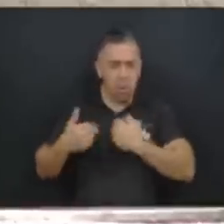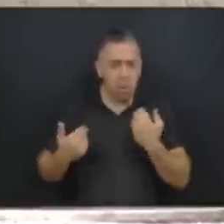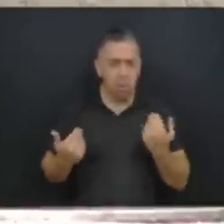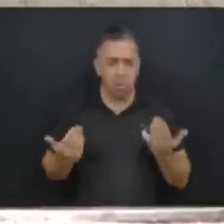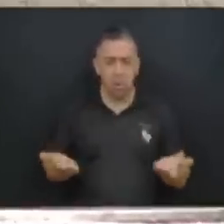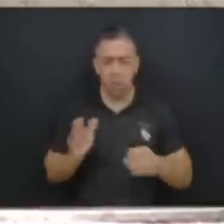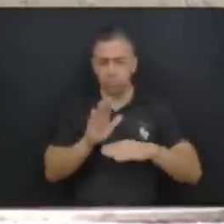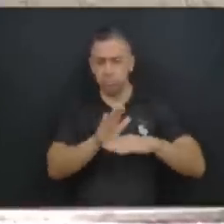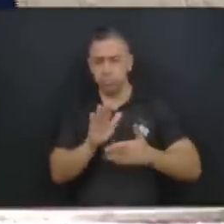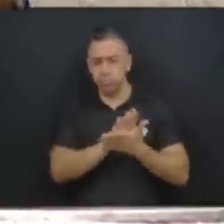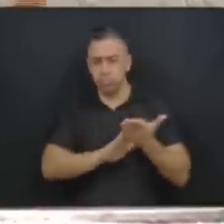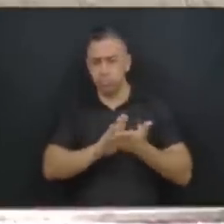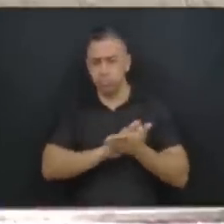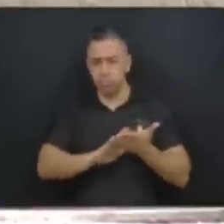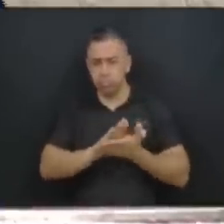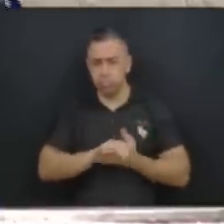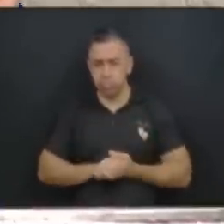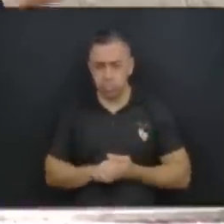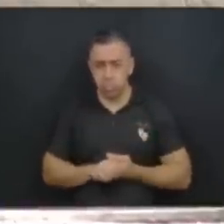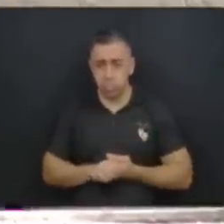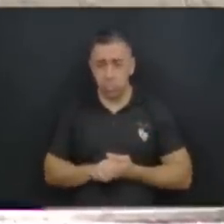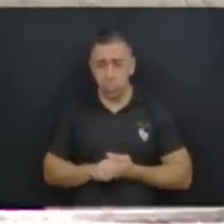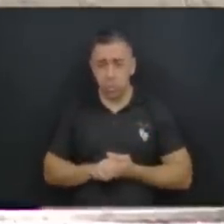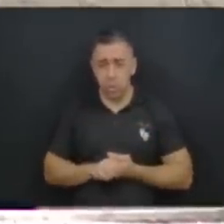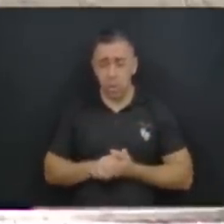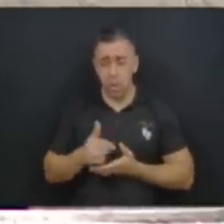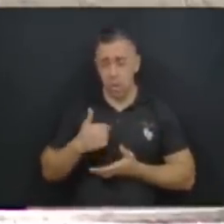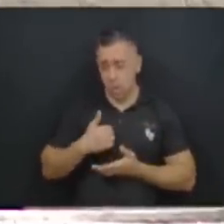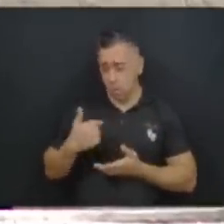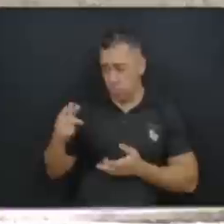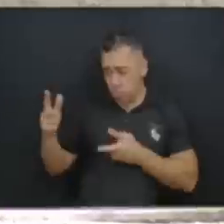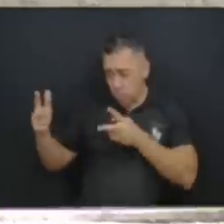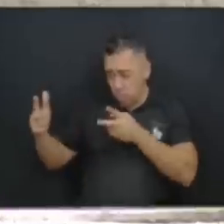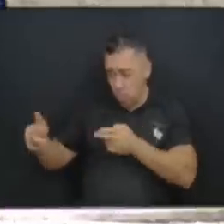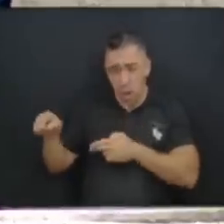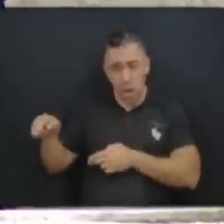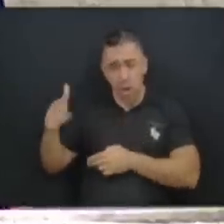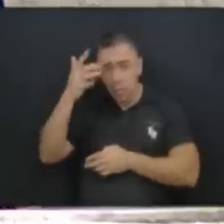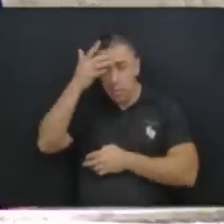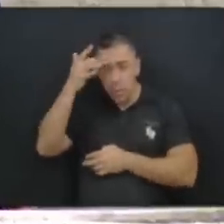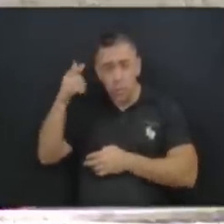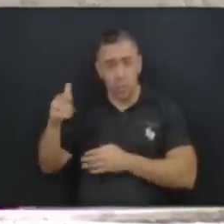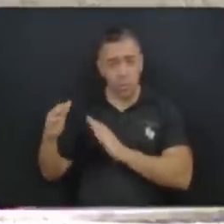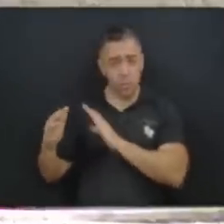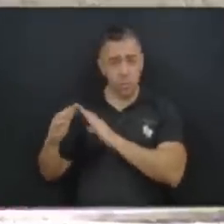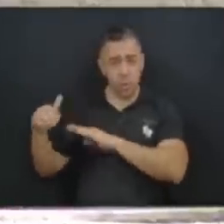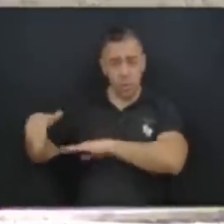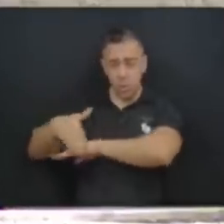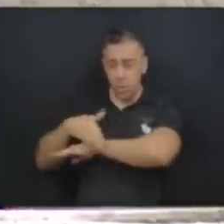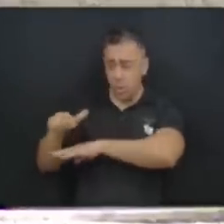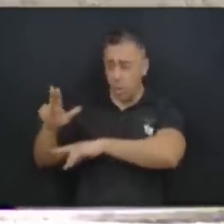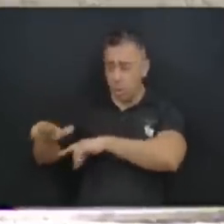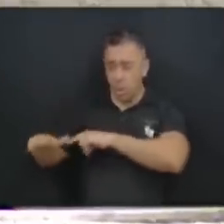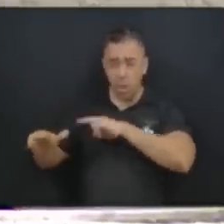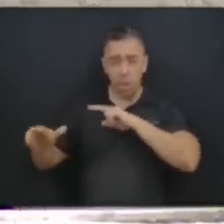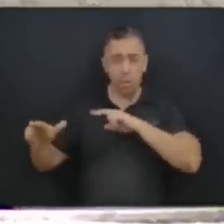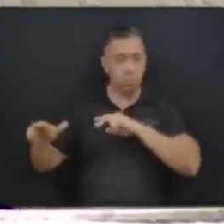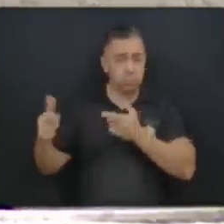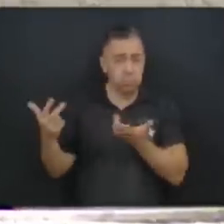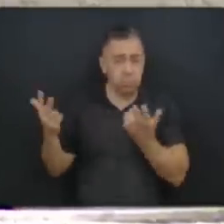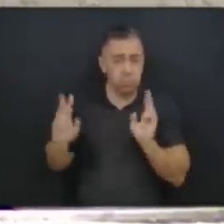apertar lá o deles é vermelho ou é medo não existe sangue azul para